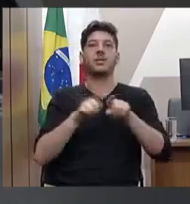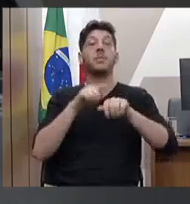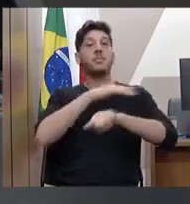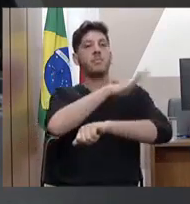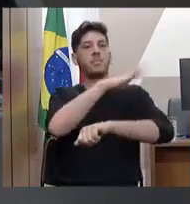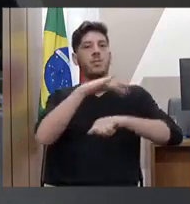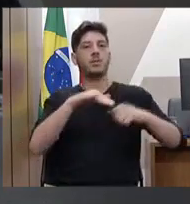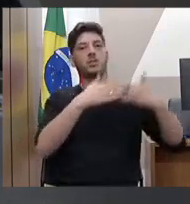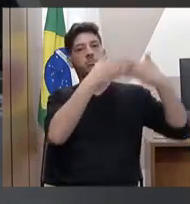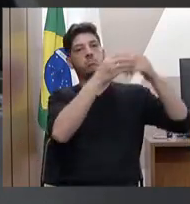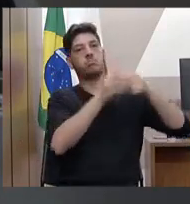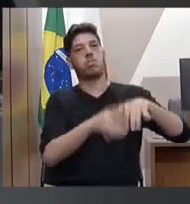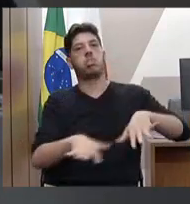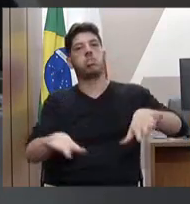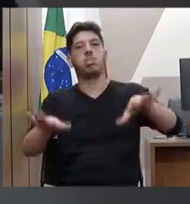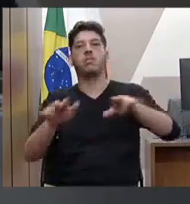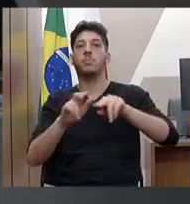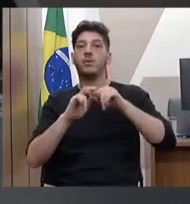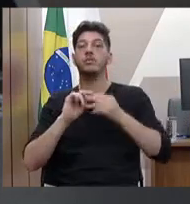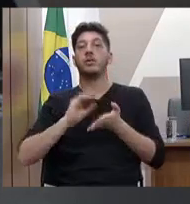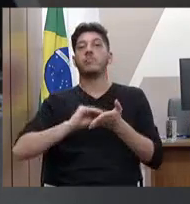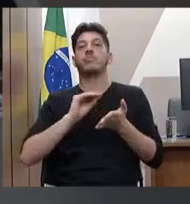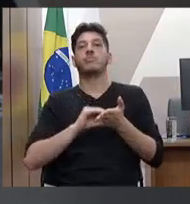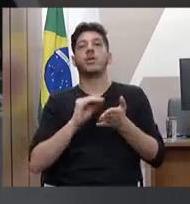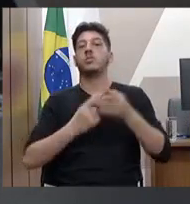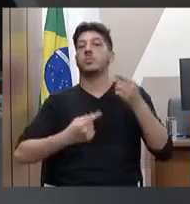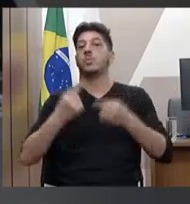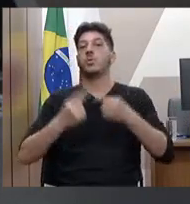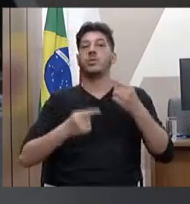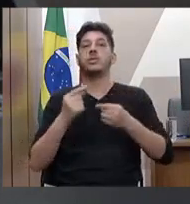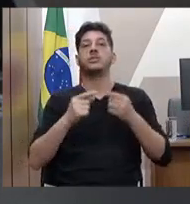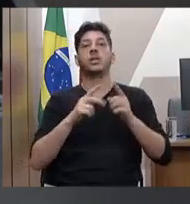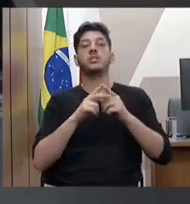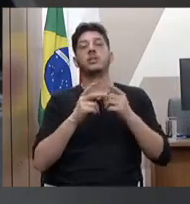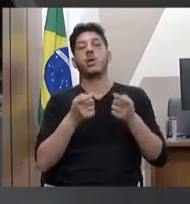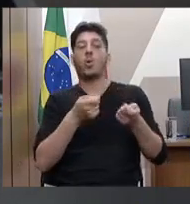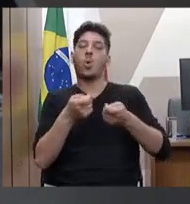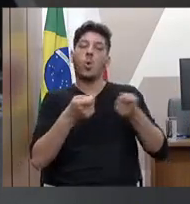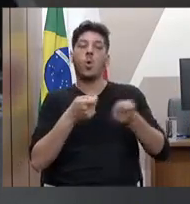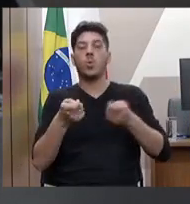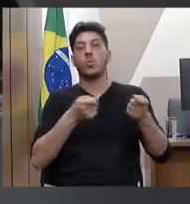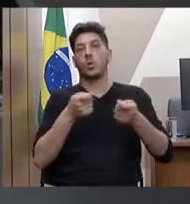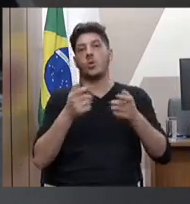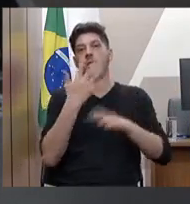regulação de uma política nacional de prevenção de acidentes que permanece infelizmente